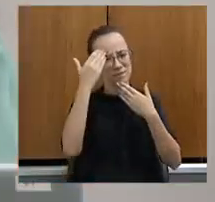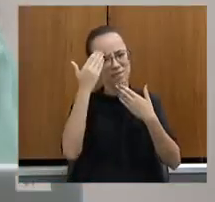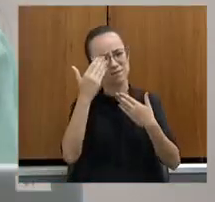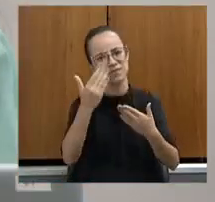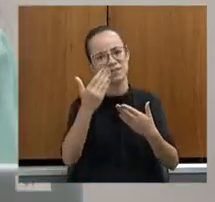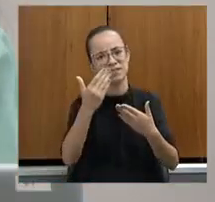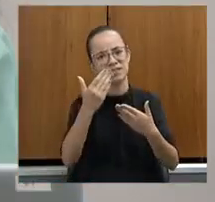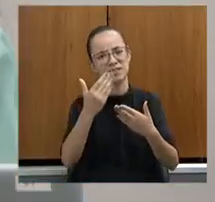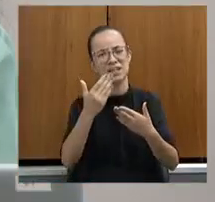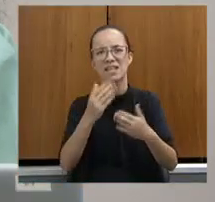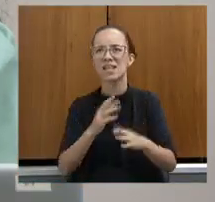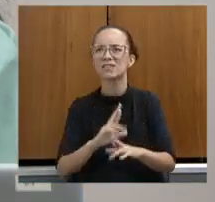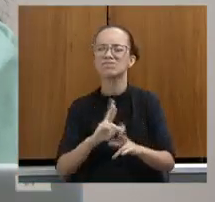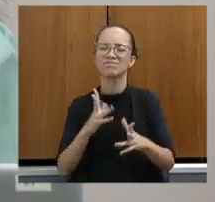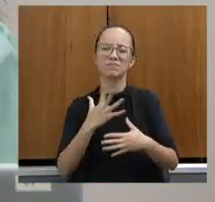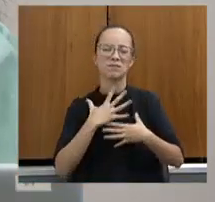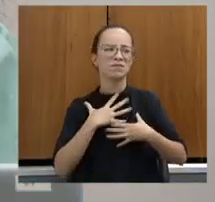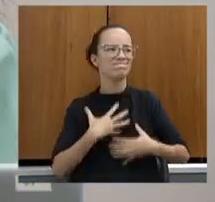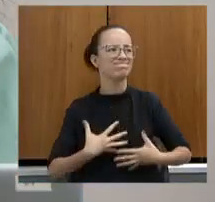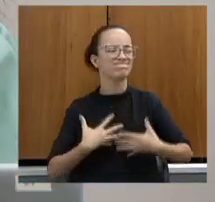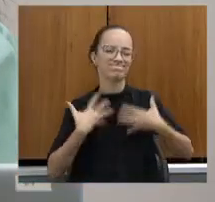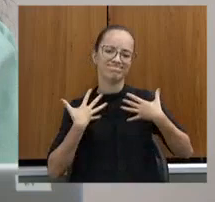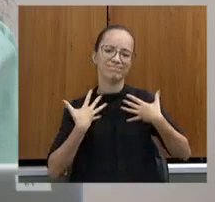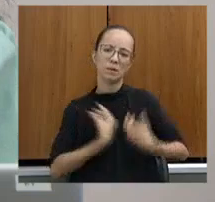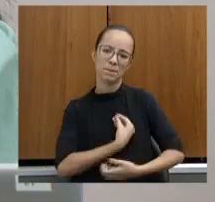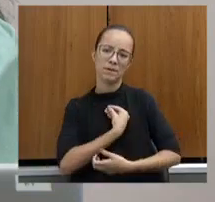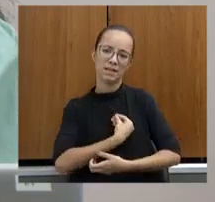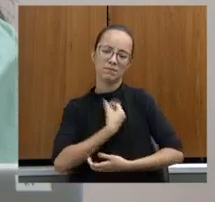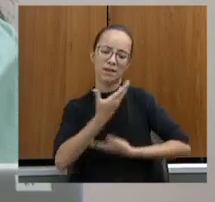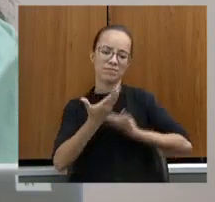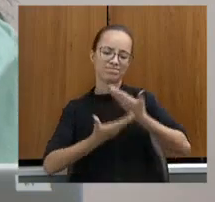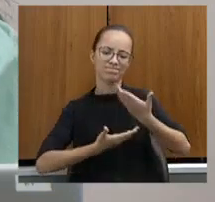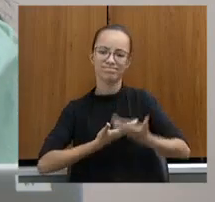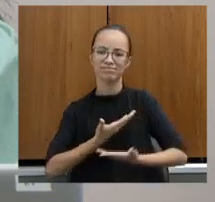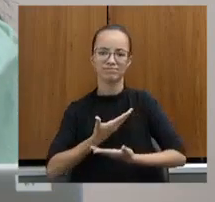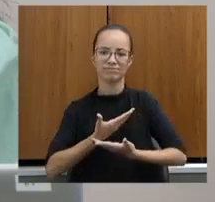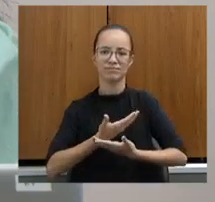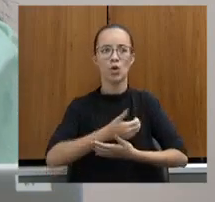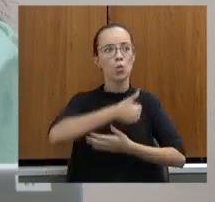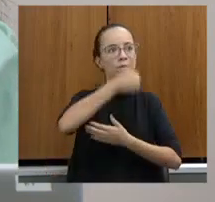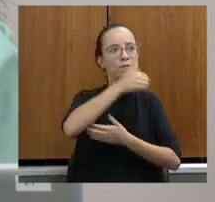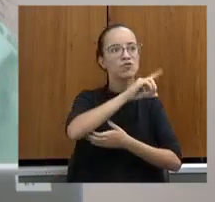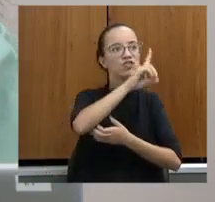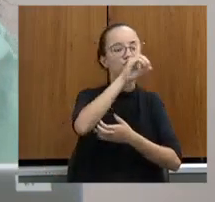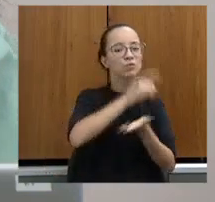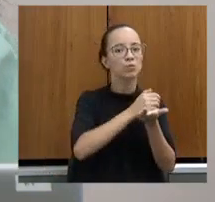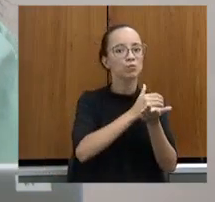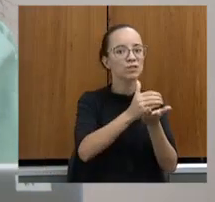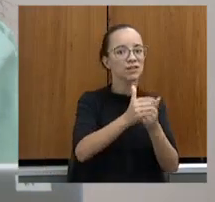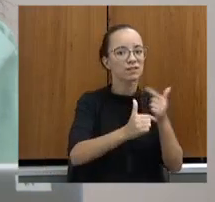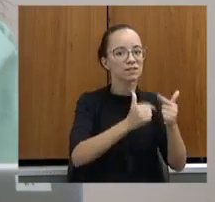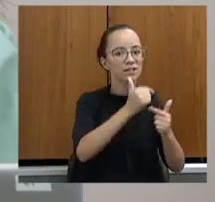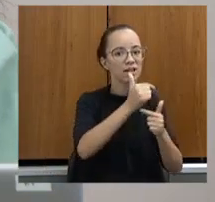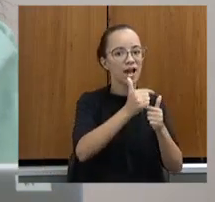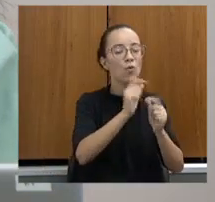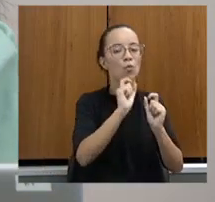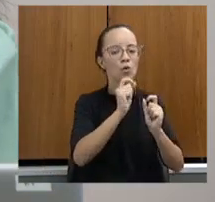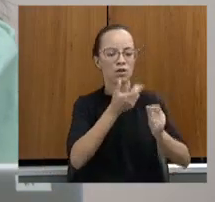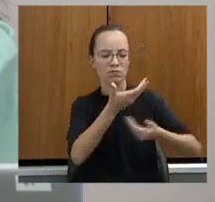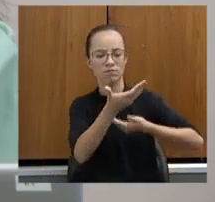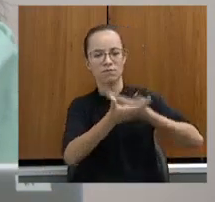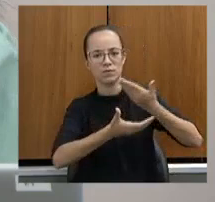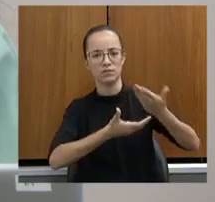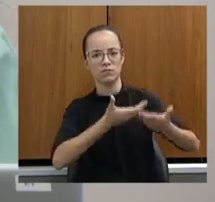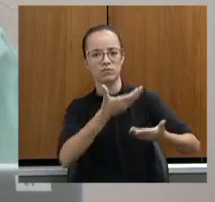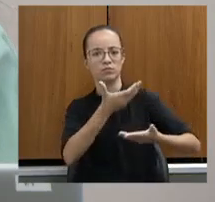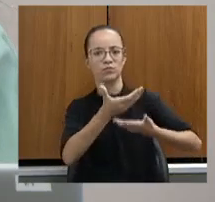a diferença que foi para mim participar desde o primeiro dia do envolvimento